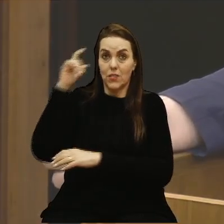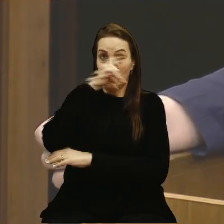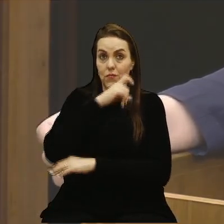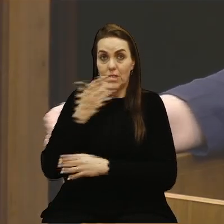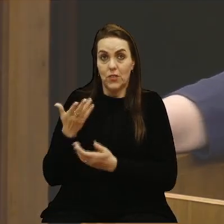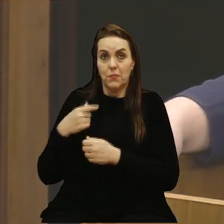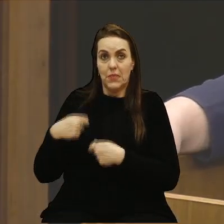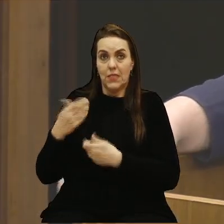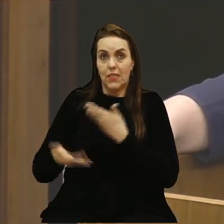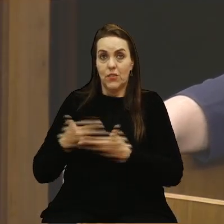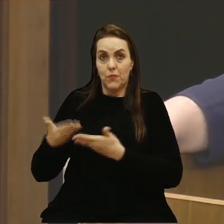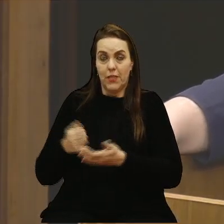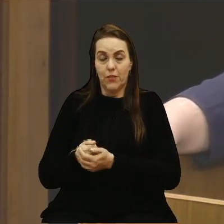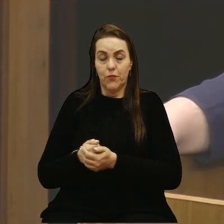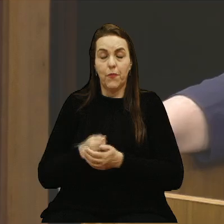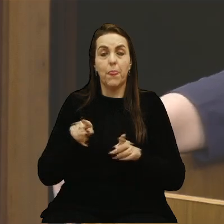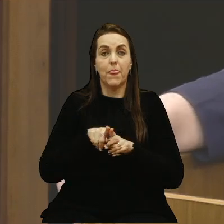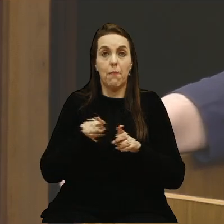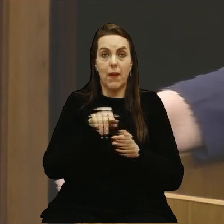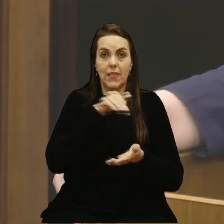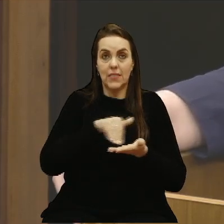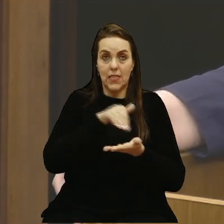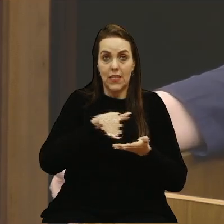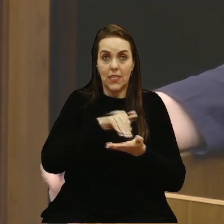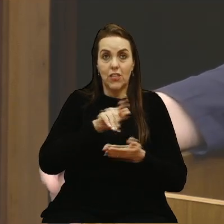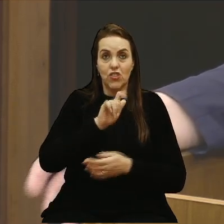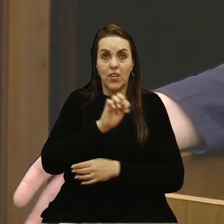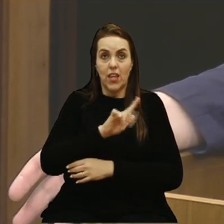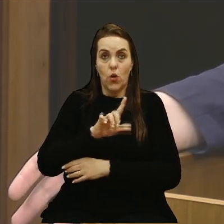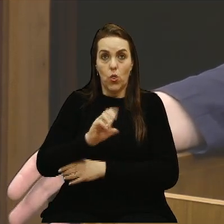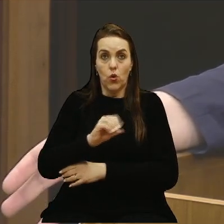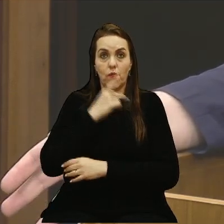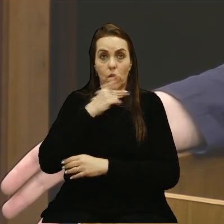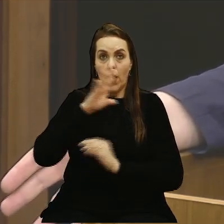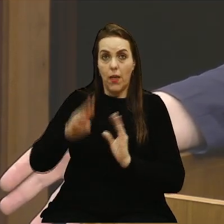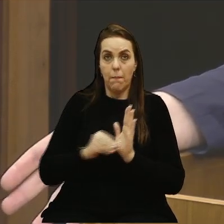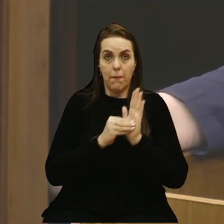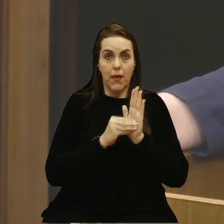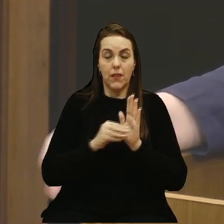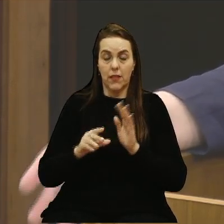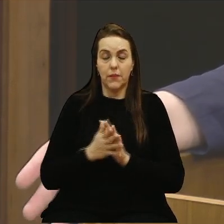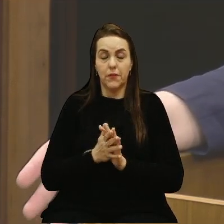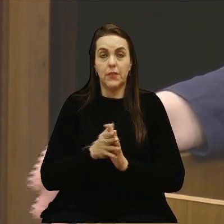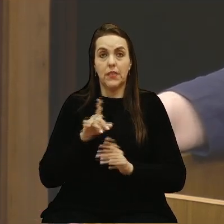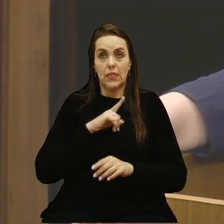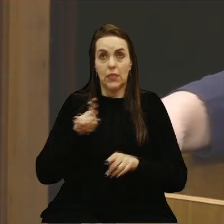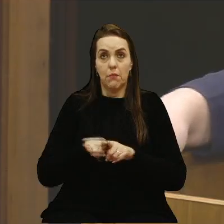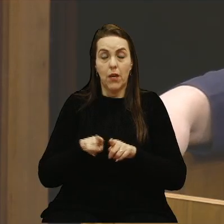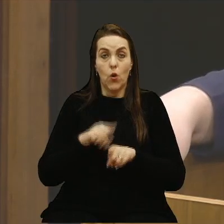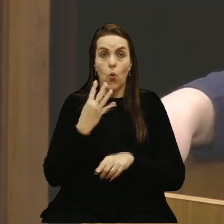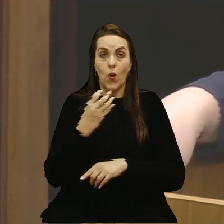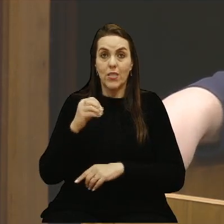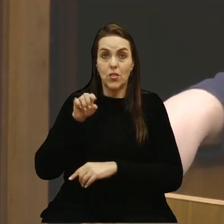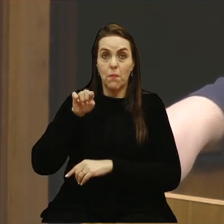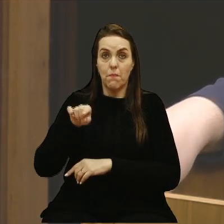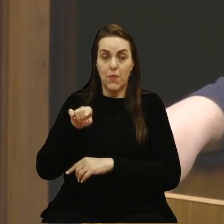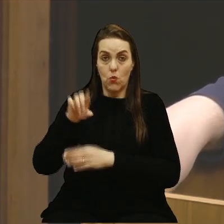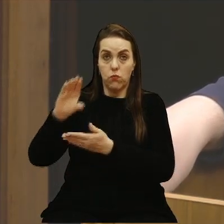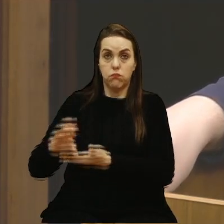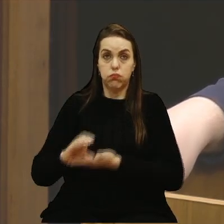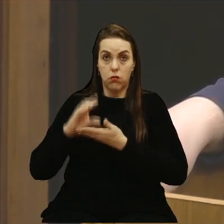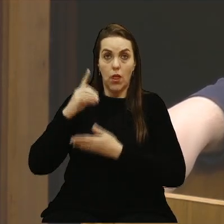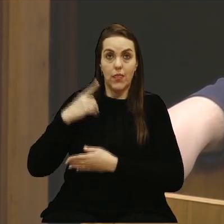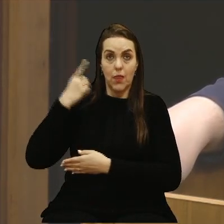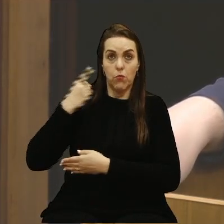o secretário Geraldo falou, né? A importância das emendas parlamentares. Eu, esse ano, já trouxe 400 mil pelo deputado federal Osmar Terra para o Virvi